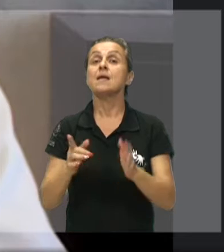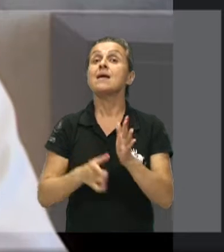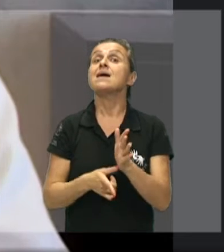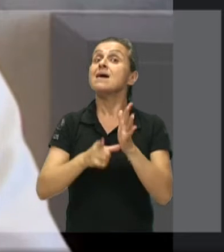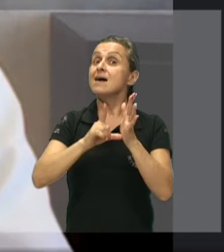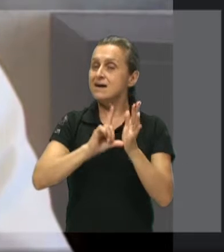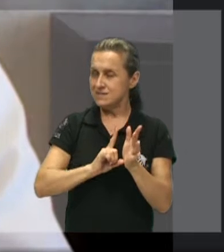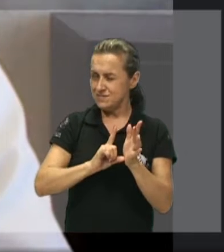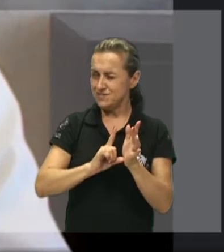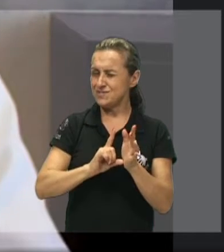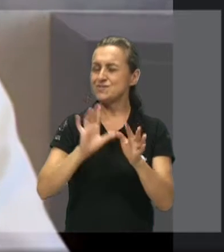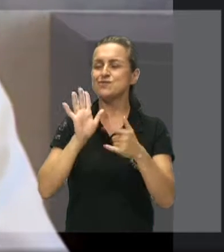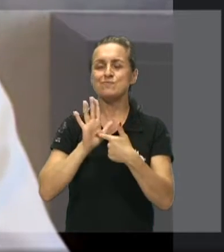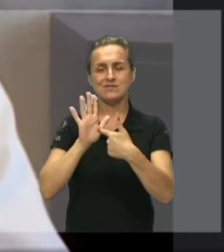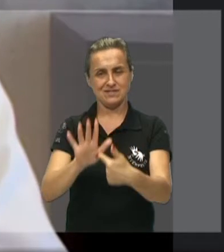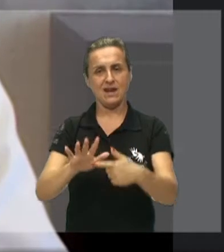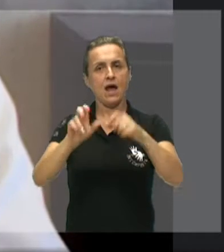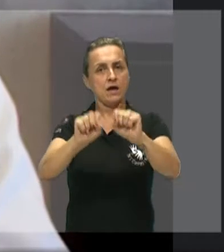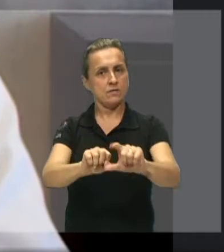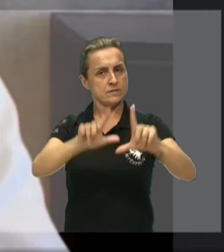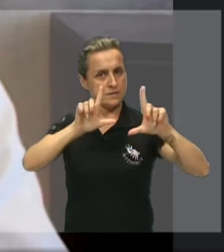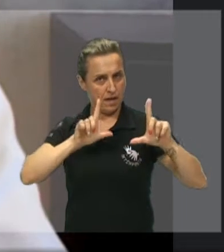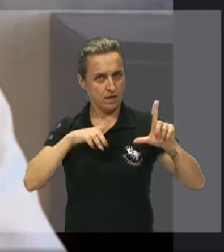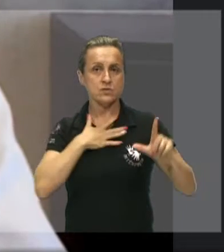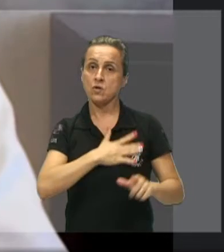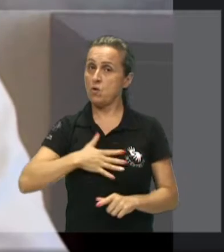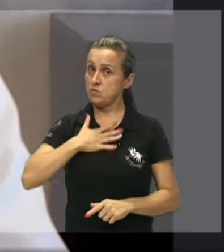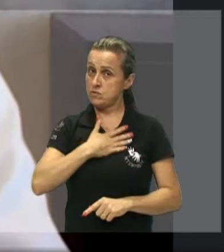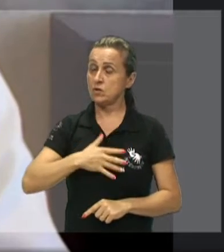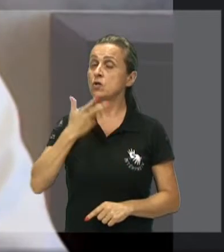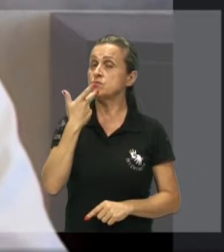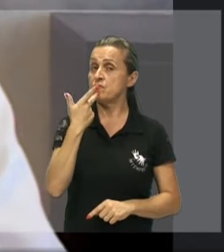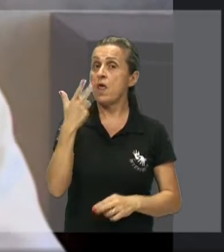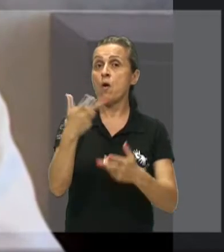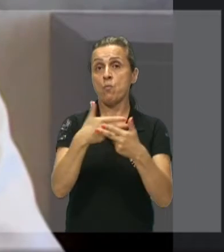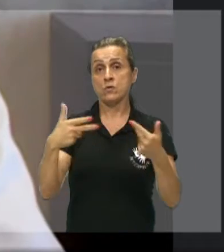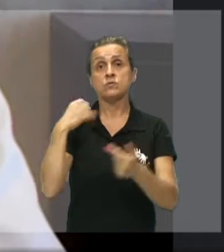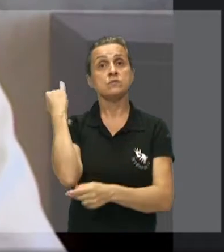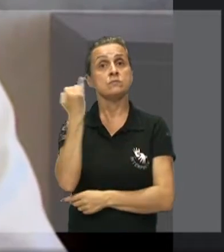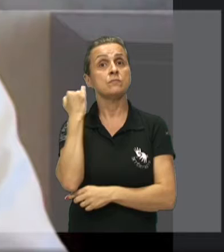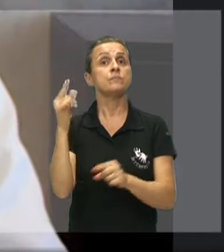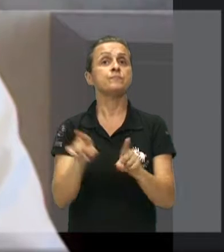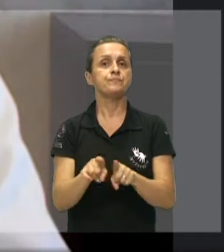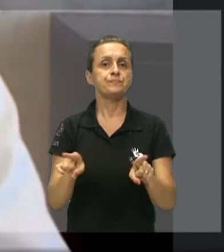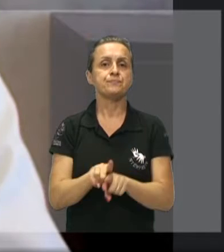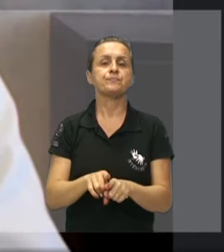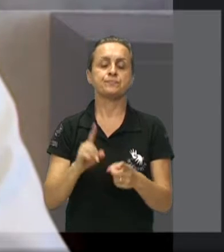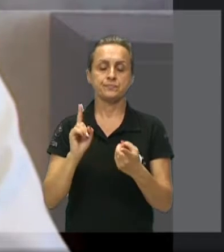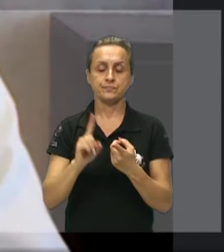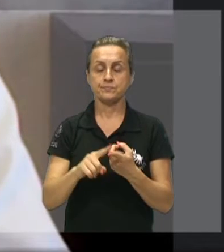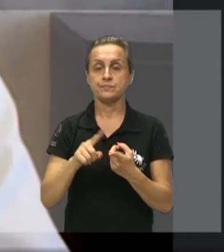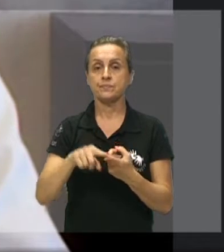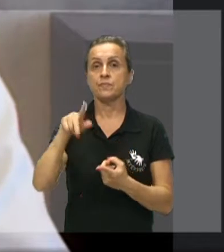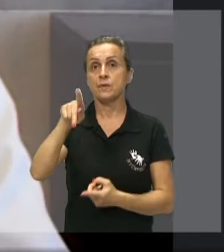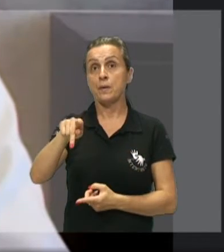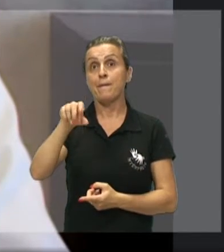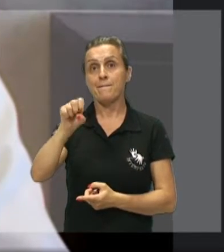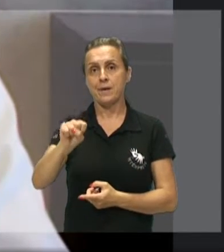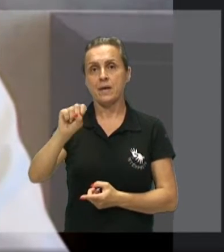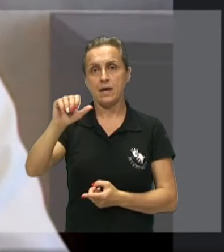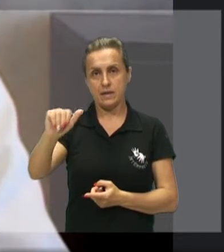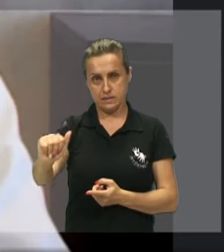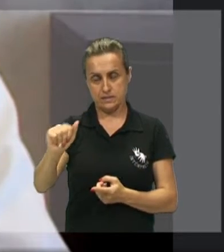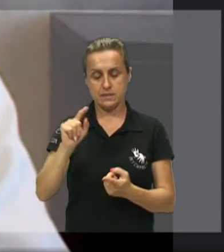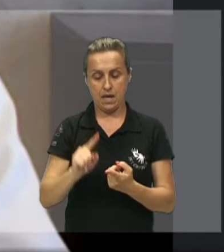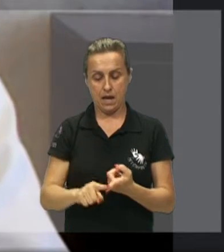pretendo apresentar, eu gostaria de frisar algumas coisas também que são relevantes. Então, o que é importante? O PSA, a periodicidade,